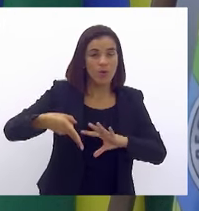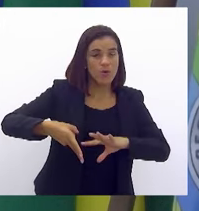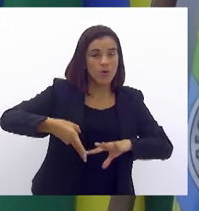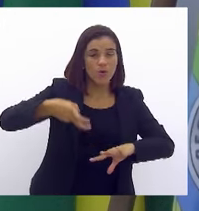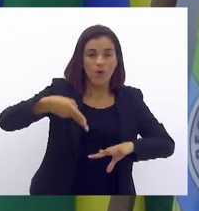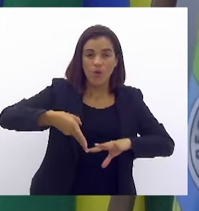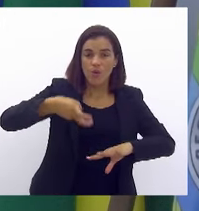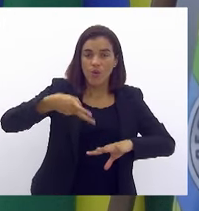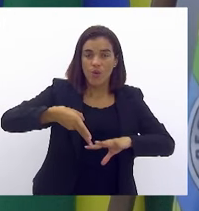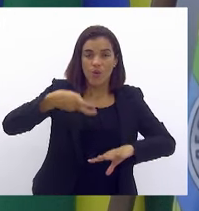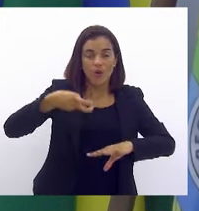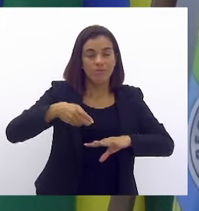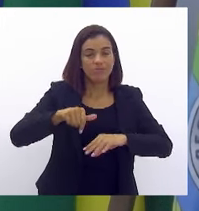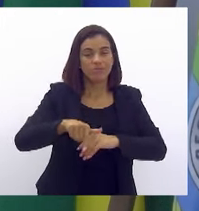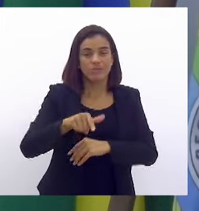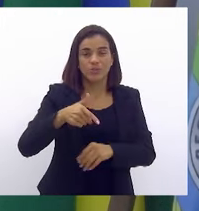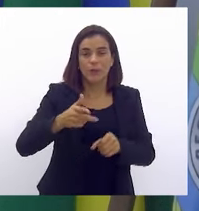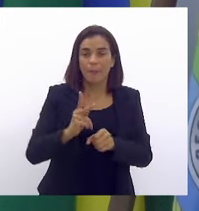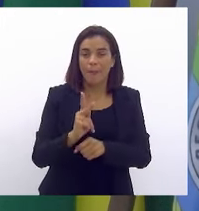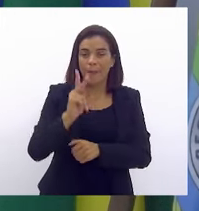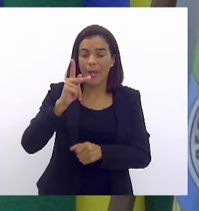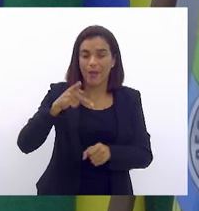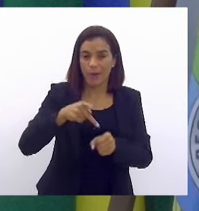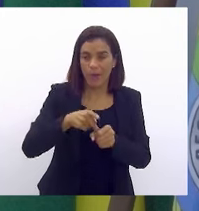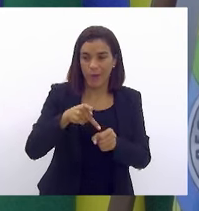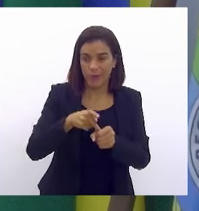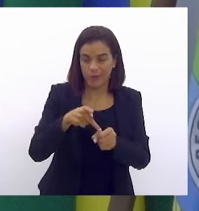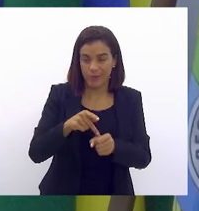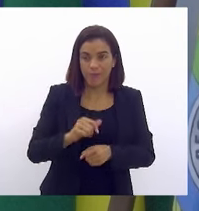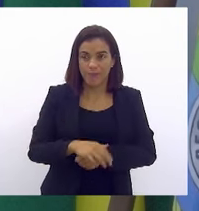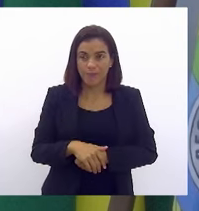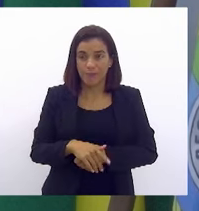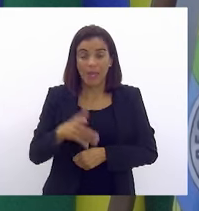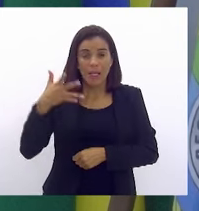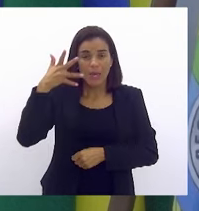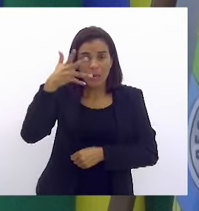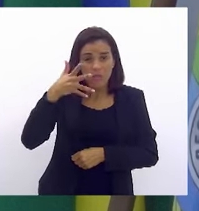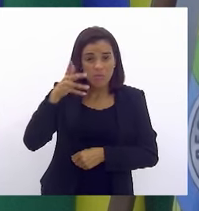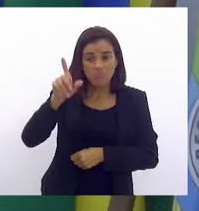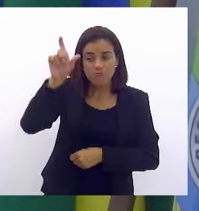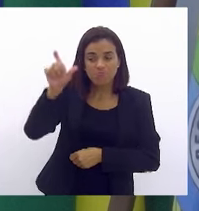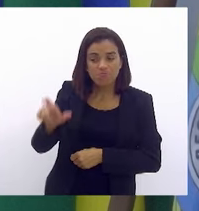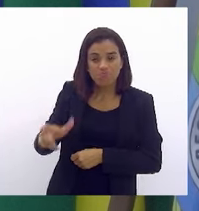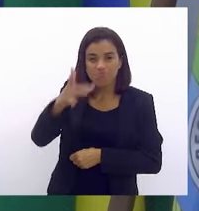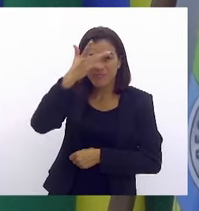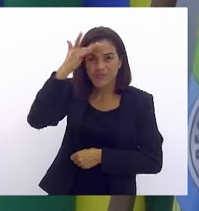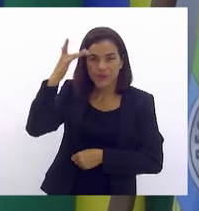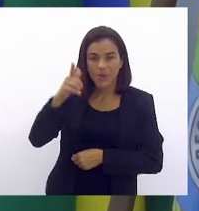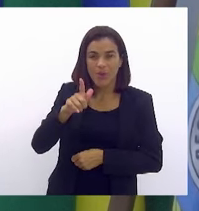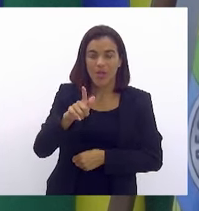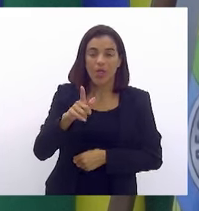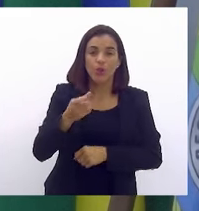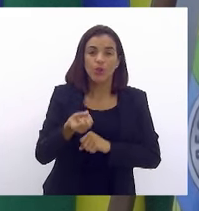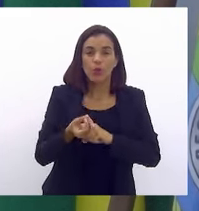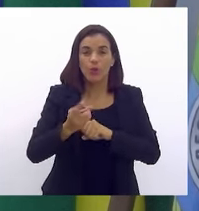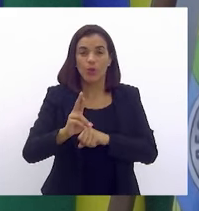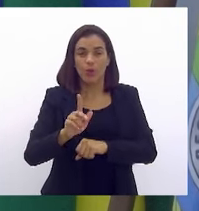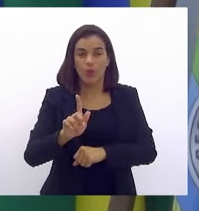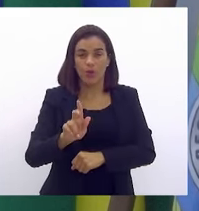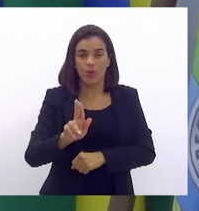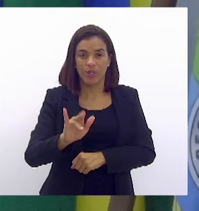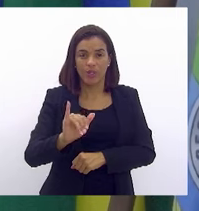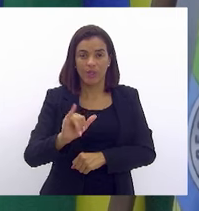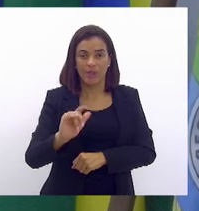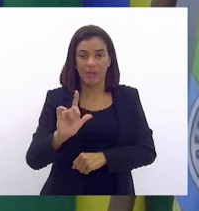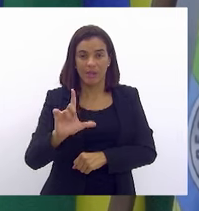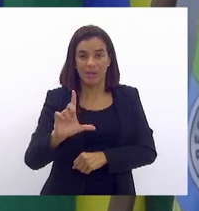foz do Rio Amazonas. E vai ter essa palestra, vai ser com nada menos do que o doutor Guilherme Estrela, que foi o gerente